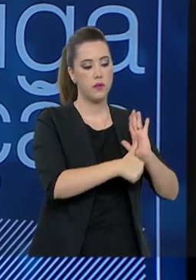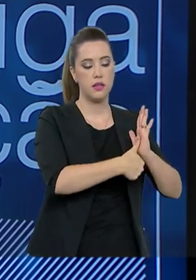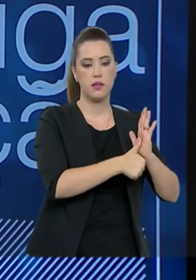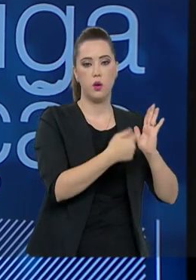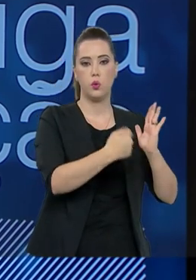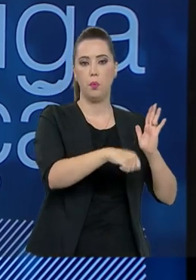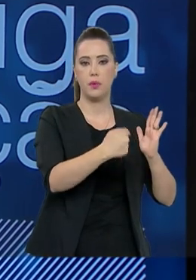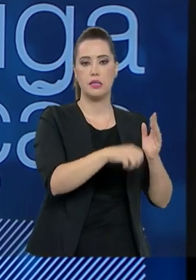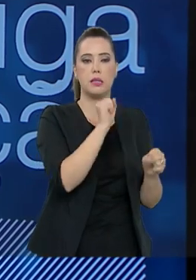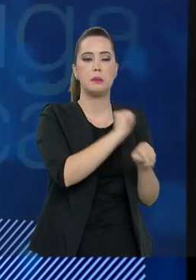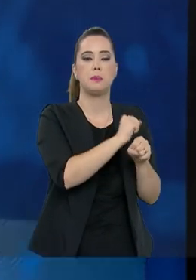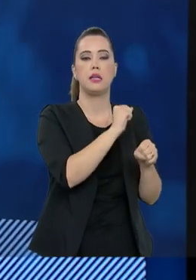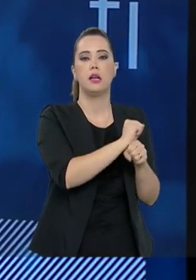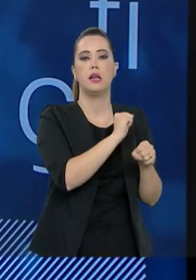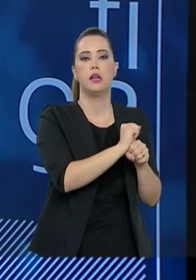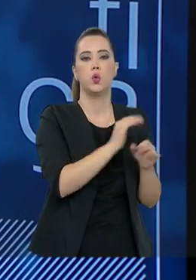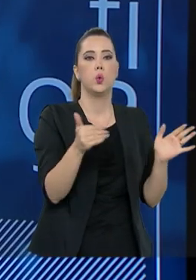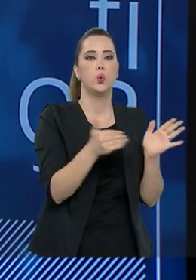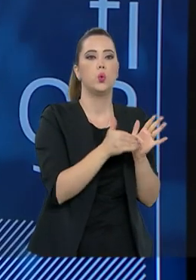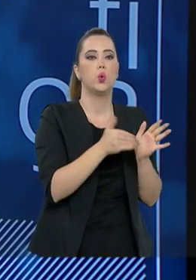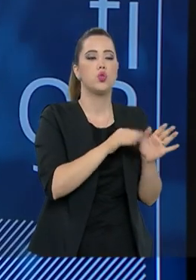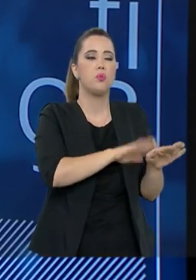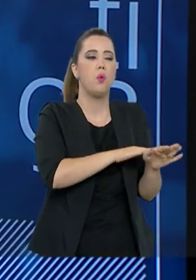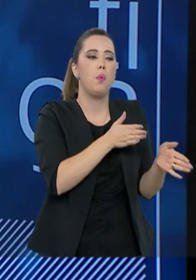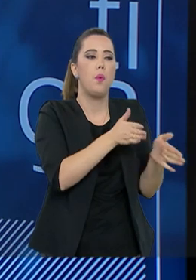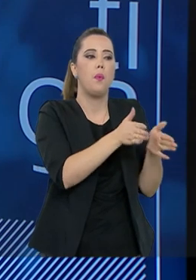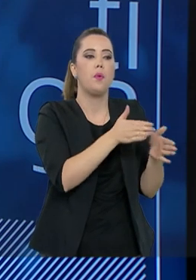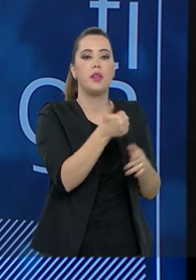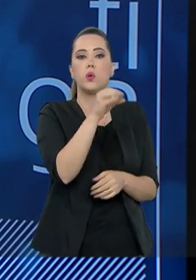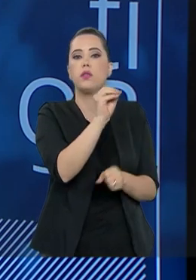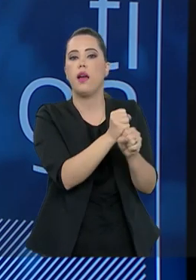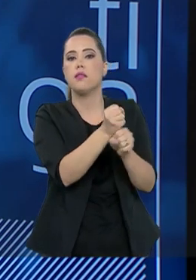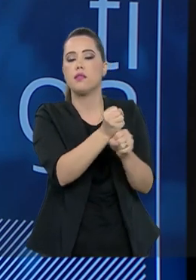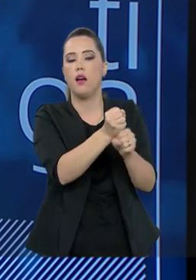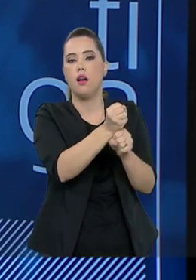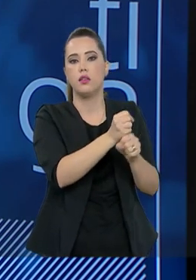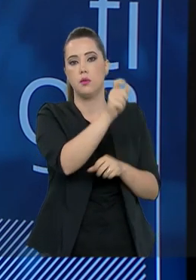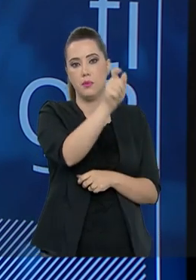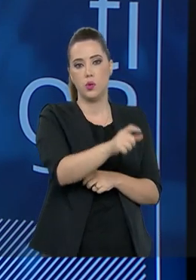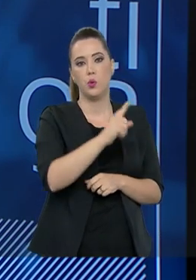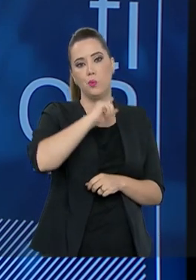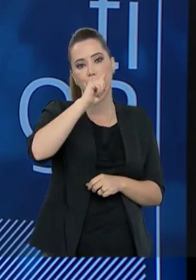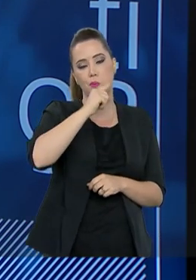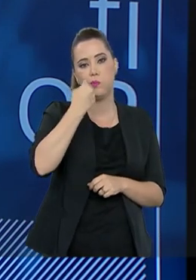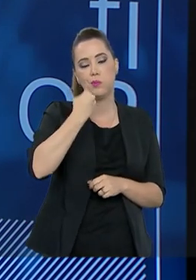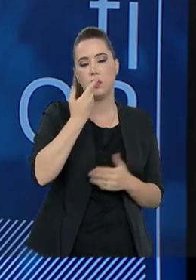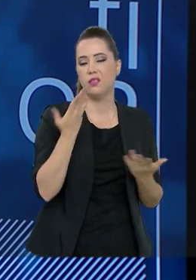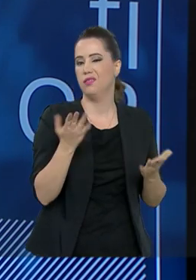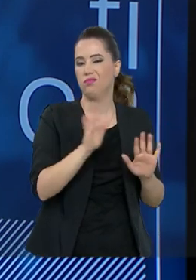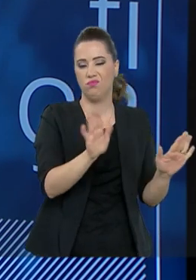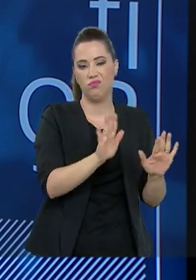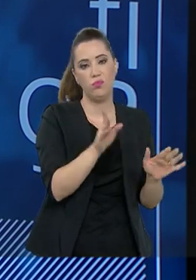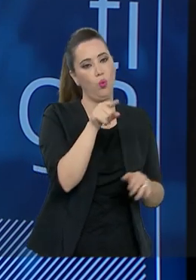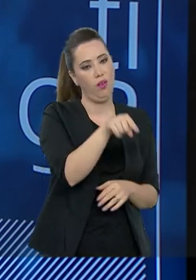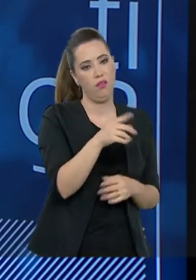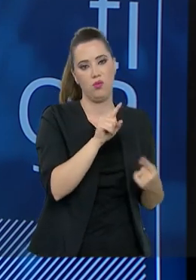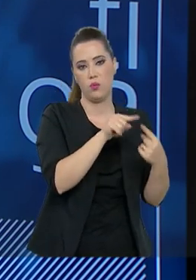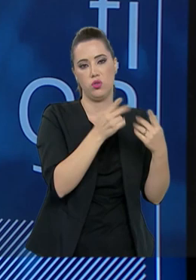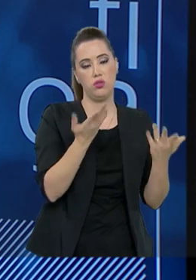precisa aguardar uma última etapa, 10 anos, para a pessoa ser cadastrada no banco de dados. Não é esse o objetivo.